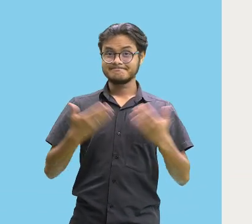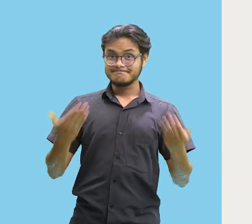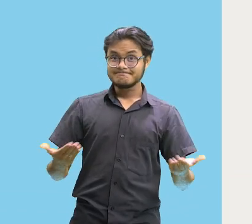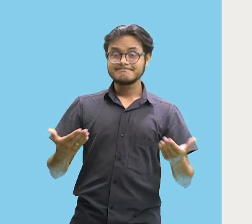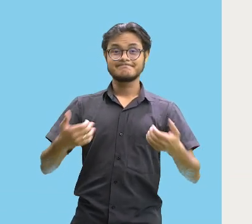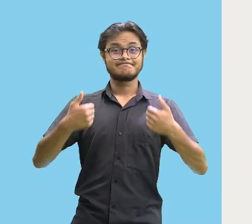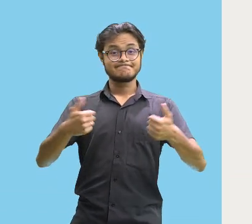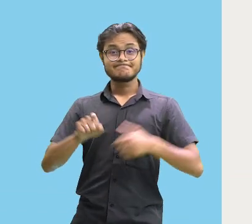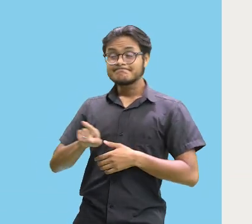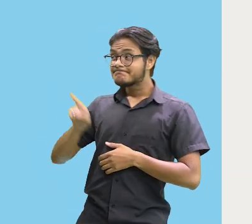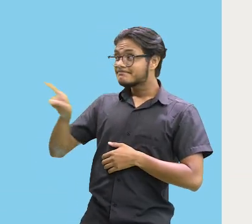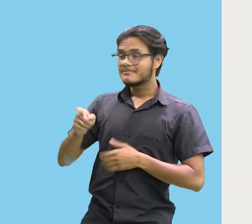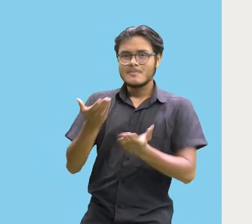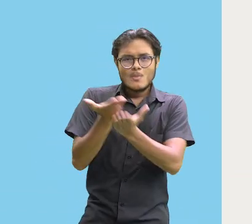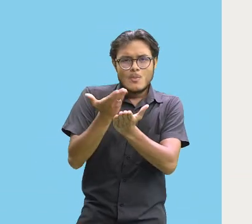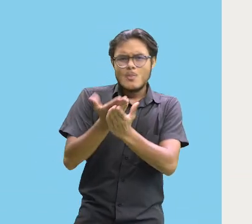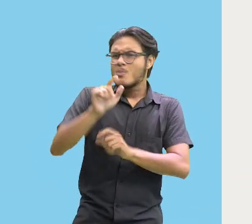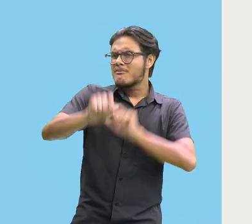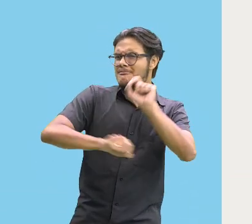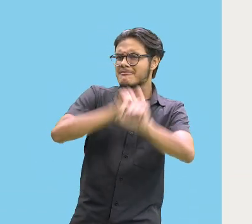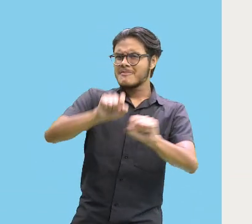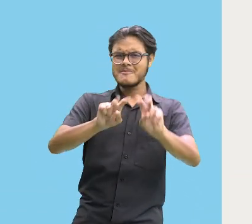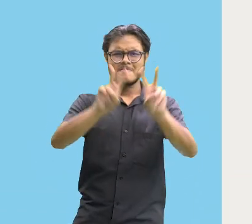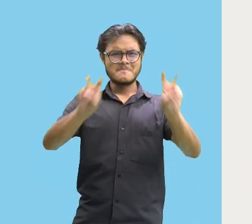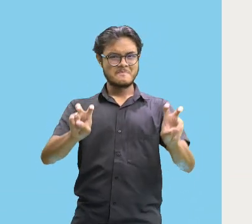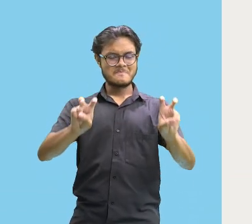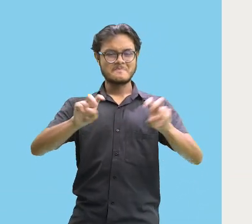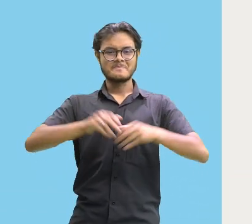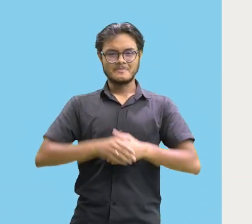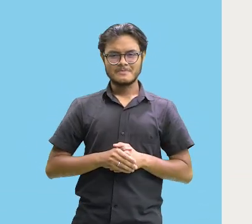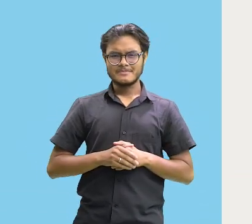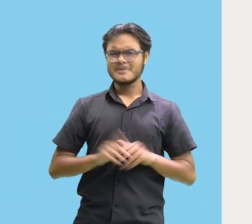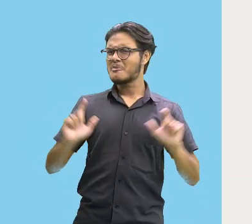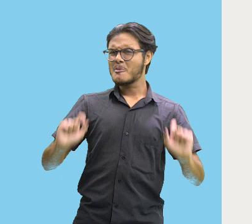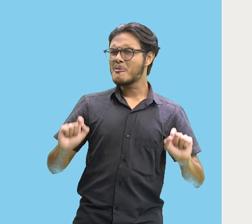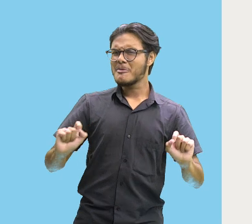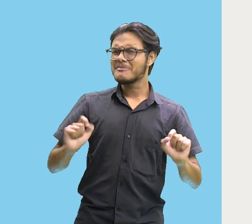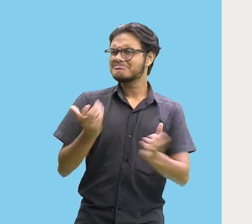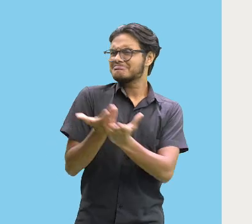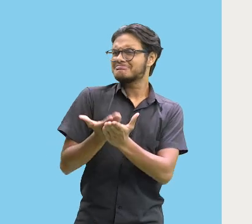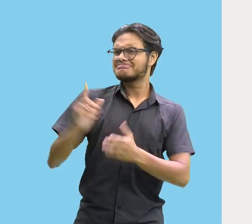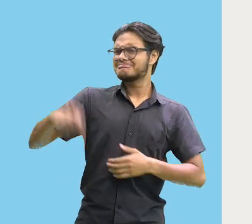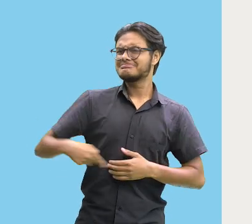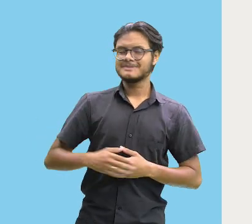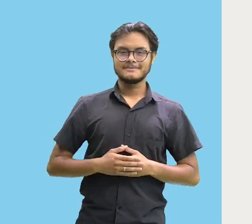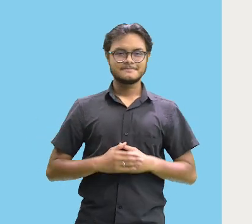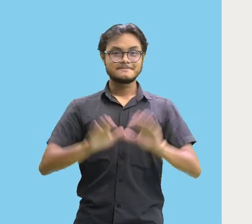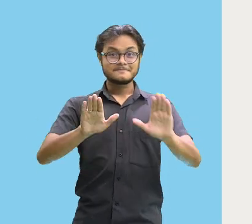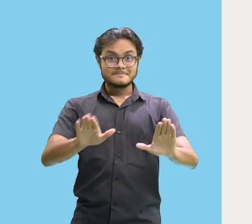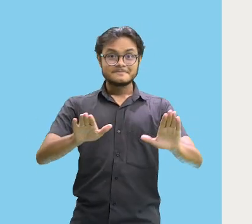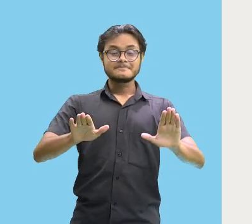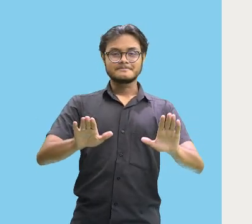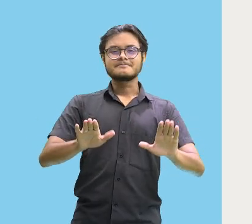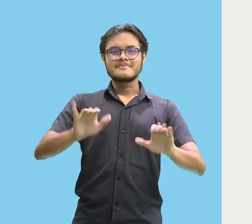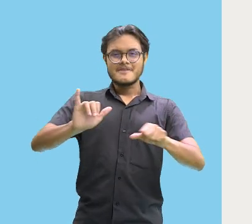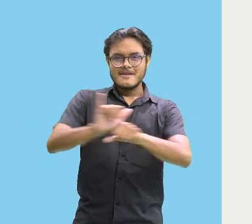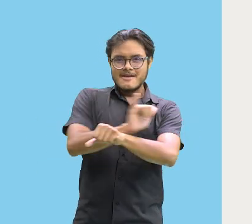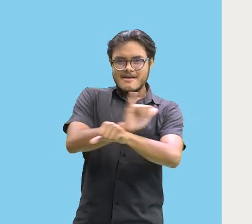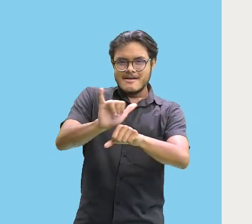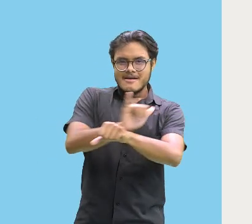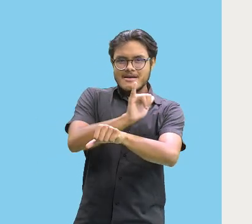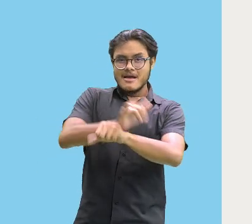pessoal, vamos fazer uma grande viagem aí na biologia. Sabe o que a gente vai viajar hoje? Vamos viajar sobre os